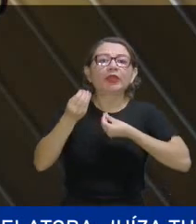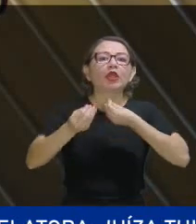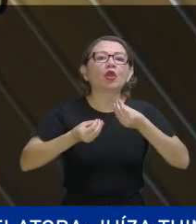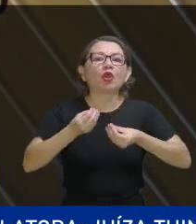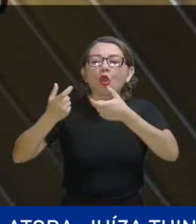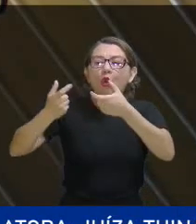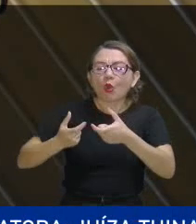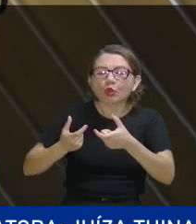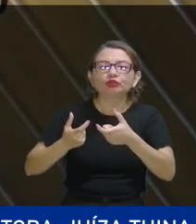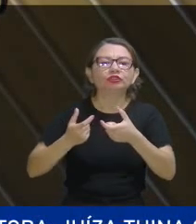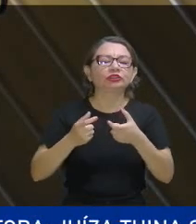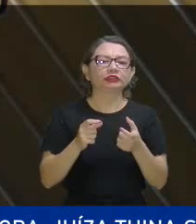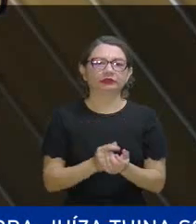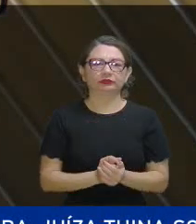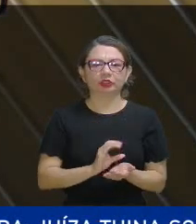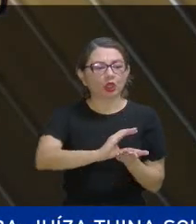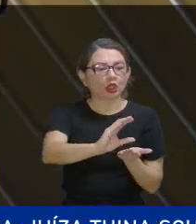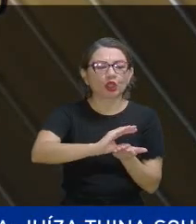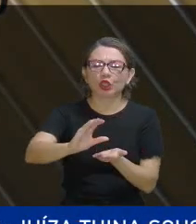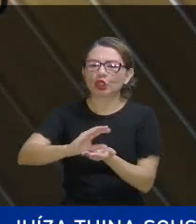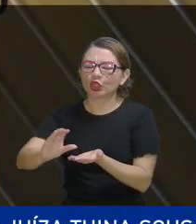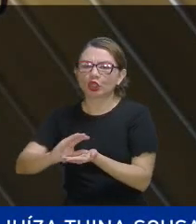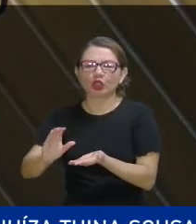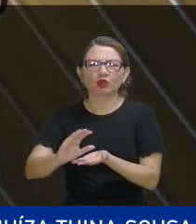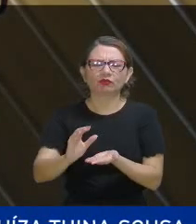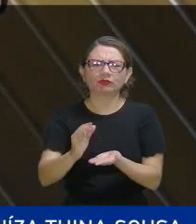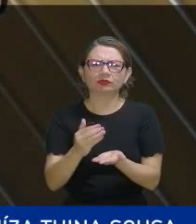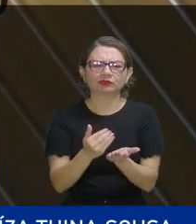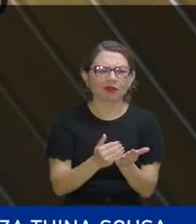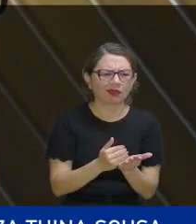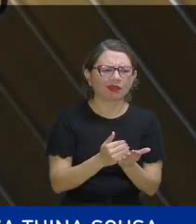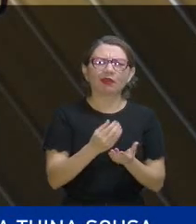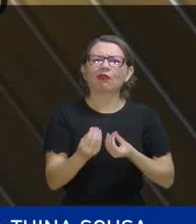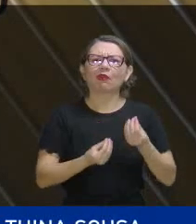a regularidade das contas eleitorais.